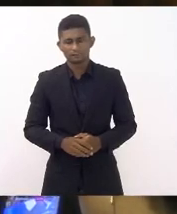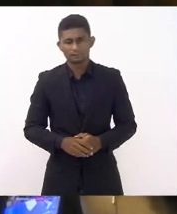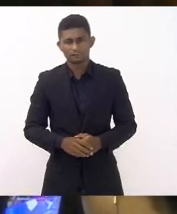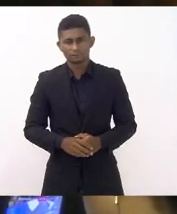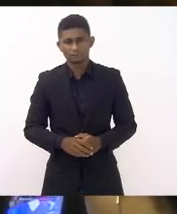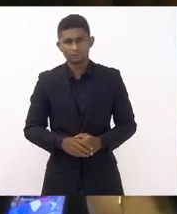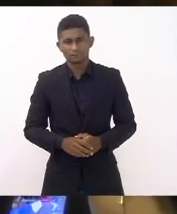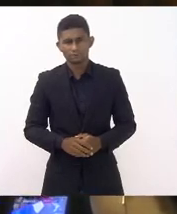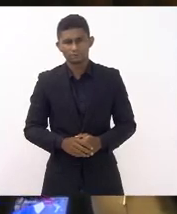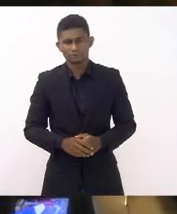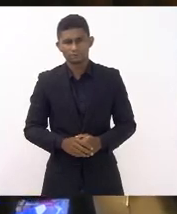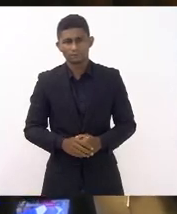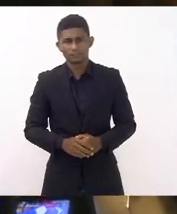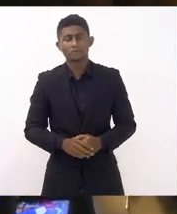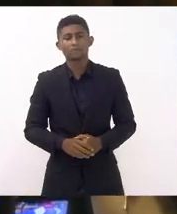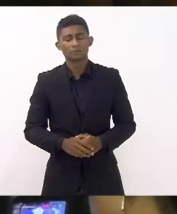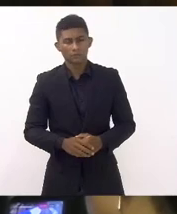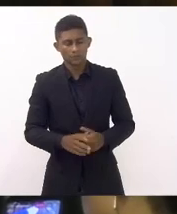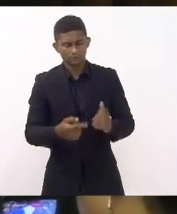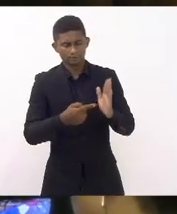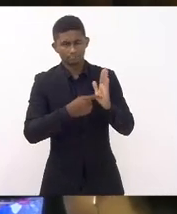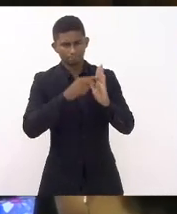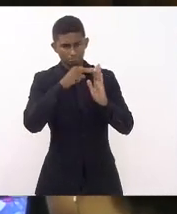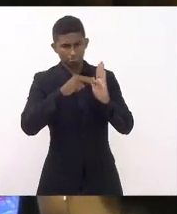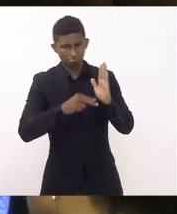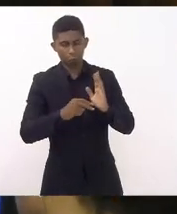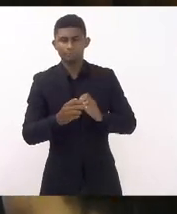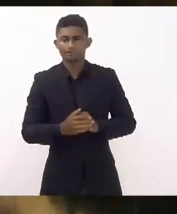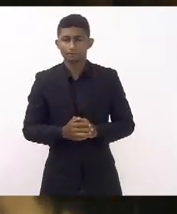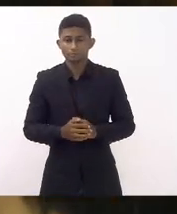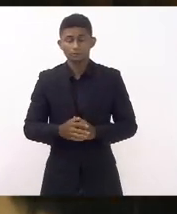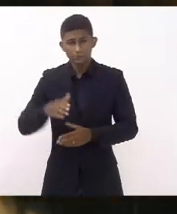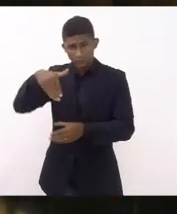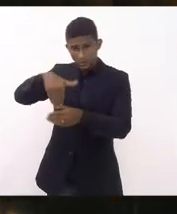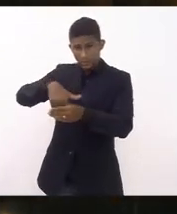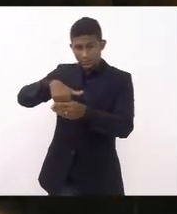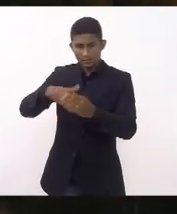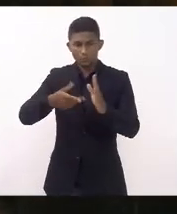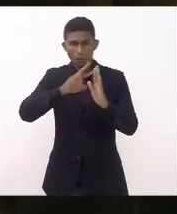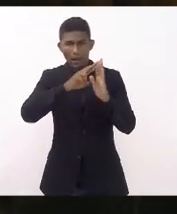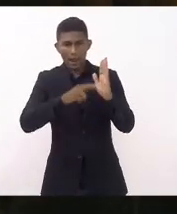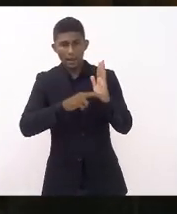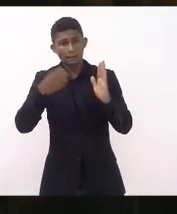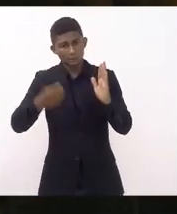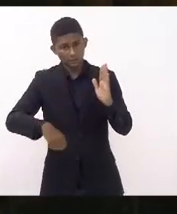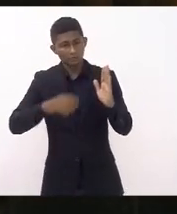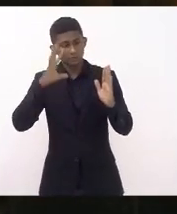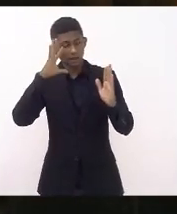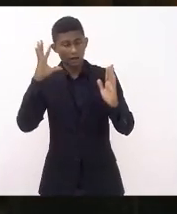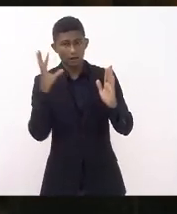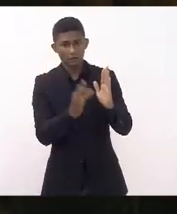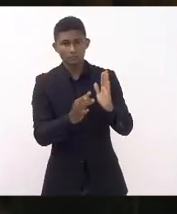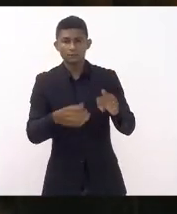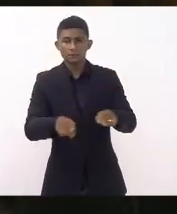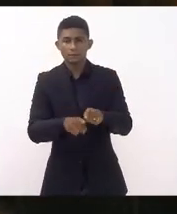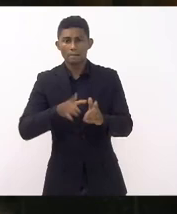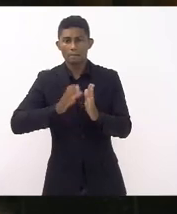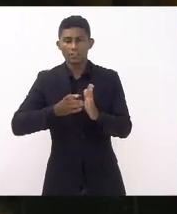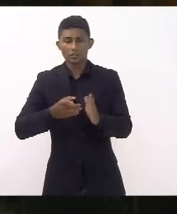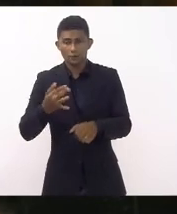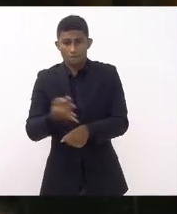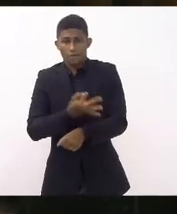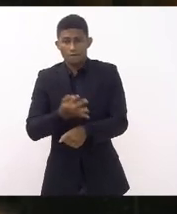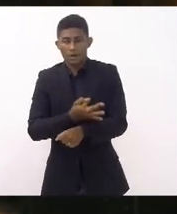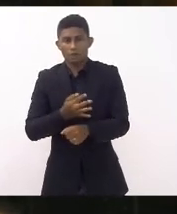Na realidade, deve-se observar as regras de uma eleição presidencial e da fidelidade partidária. Ou